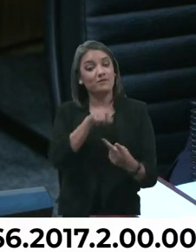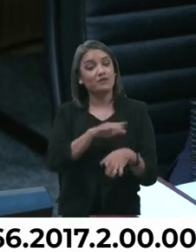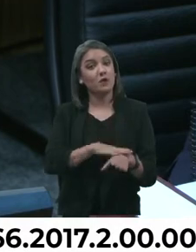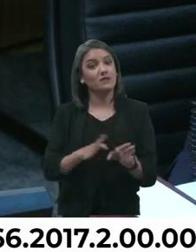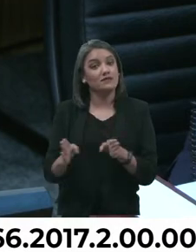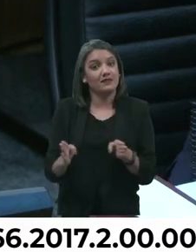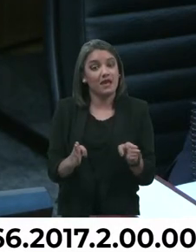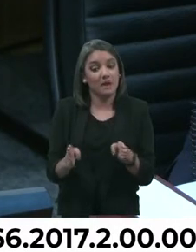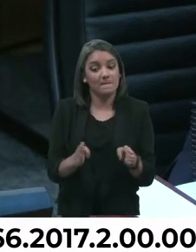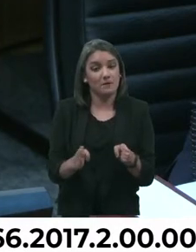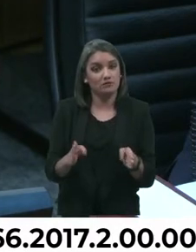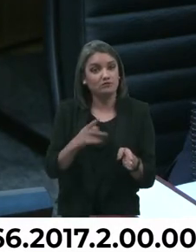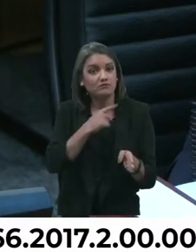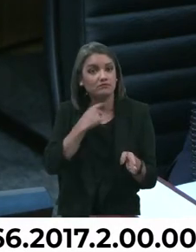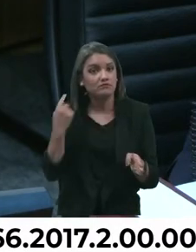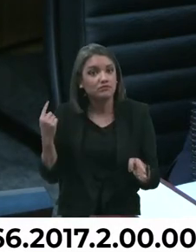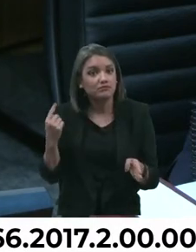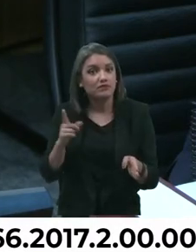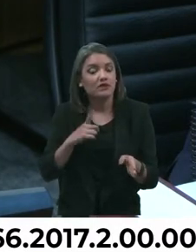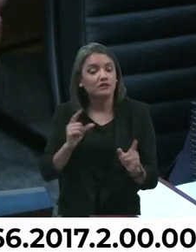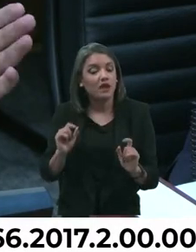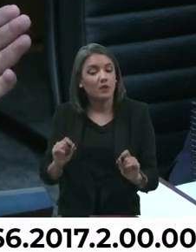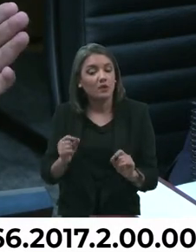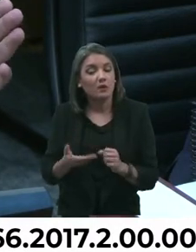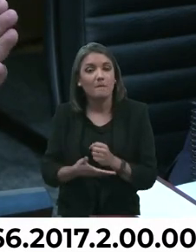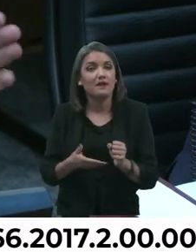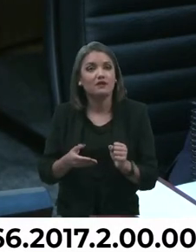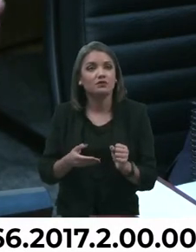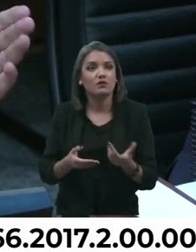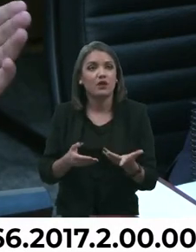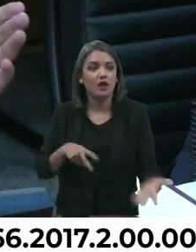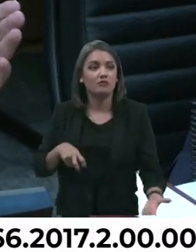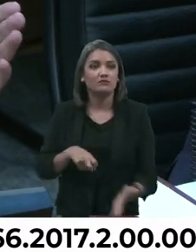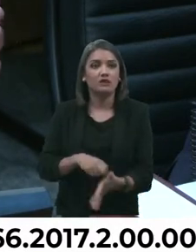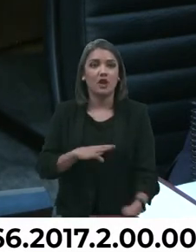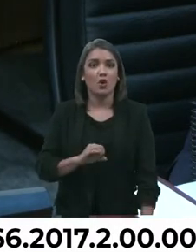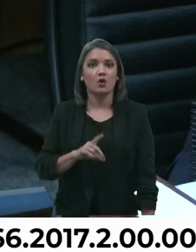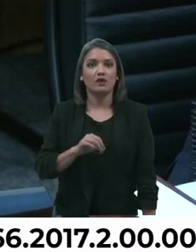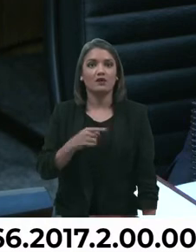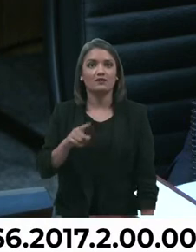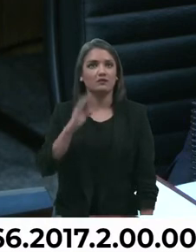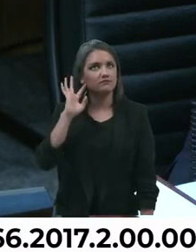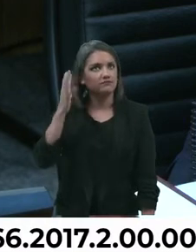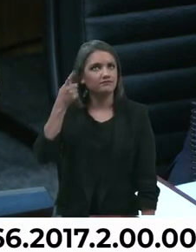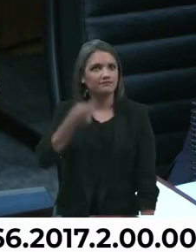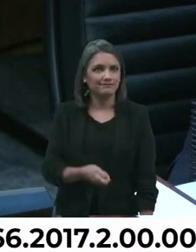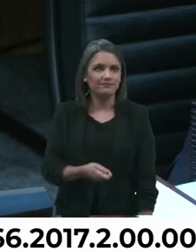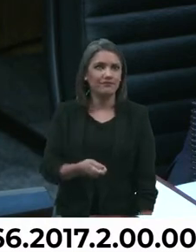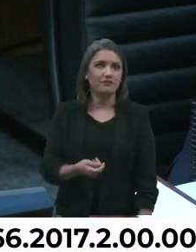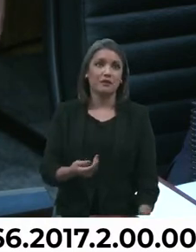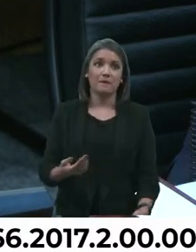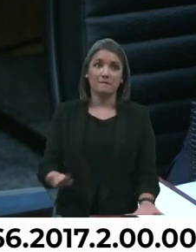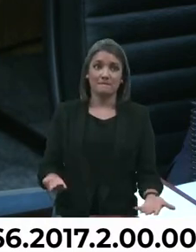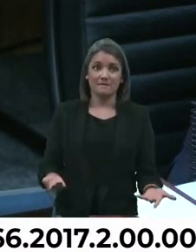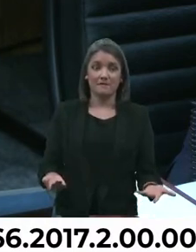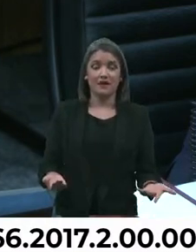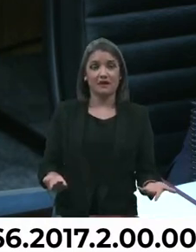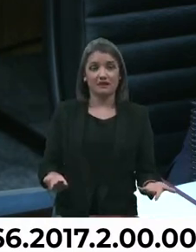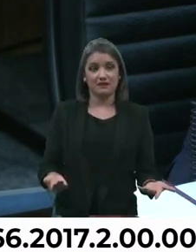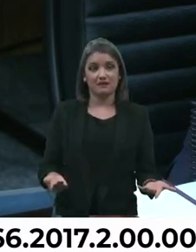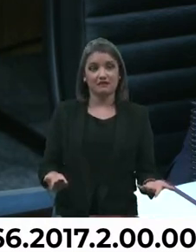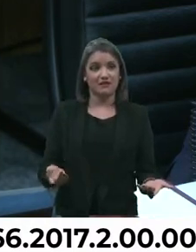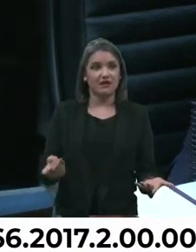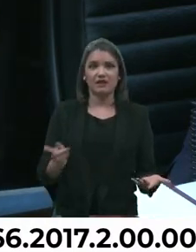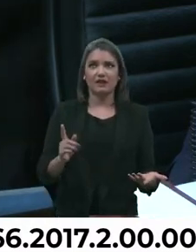como base para sua fixação a condenação, que dificilmente ocorreria no